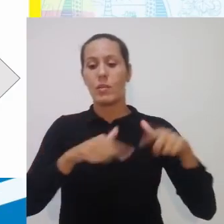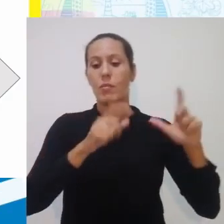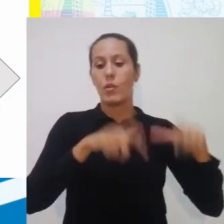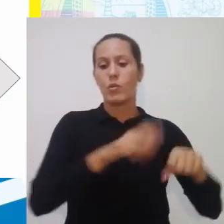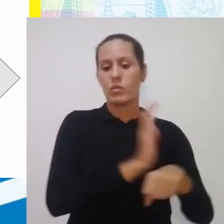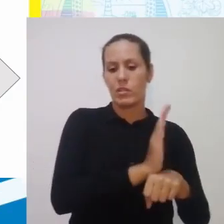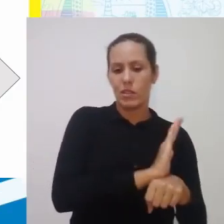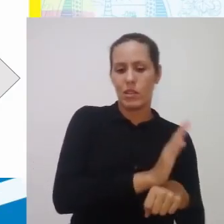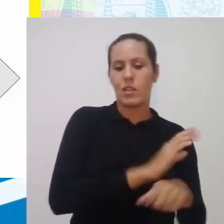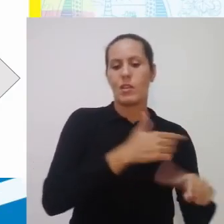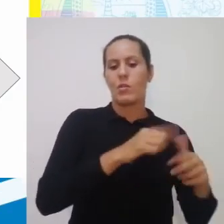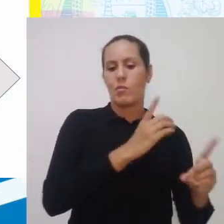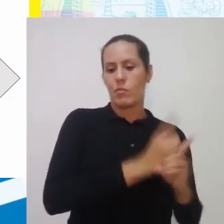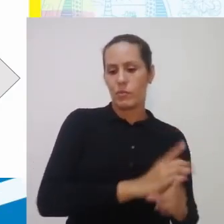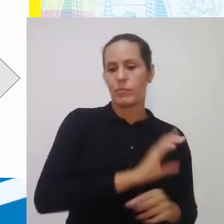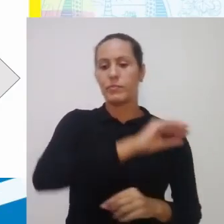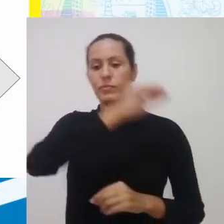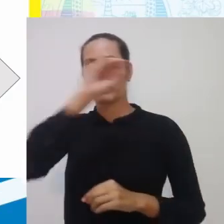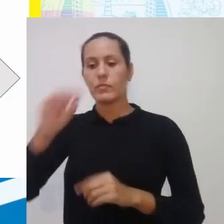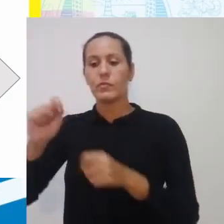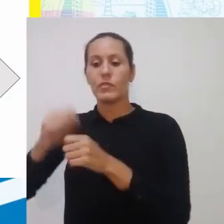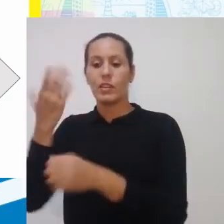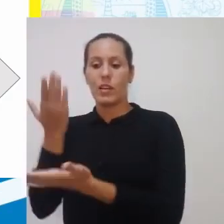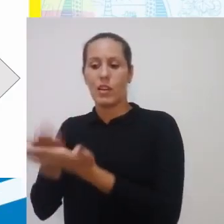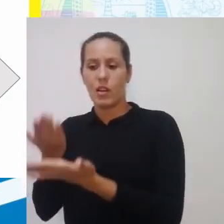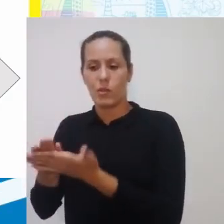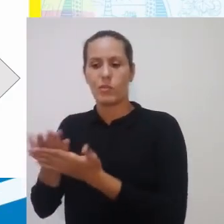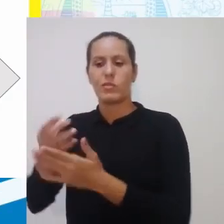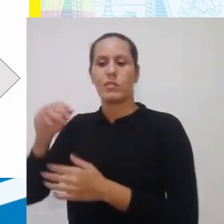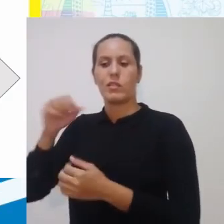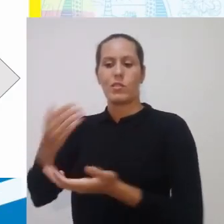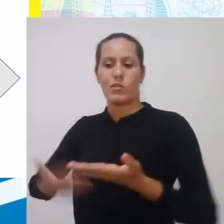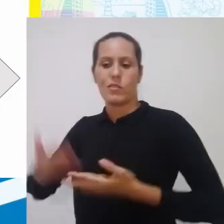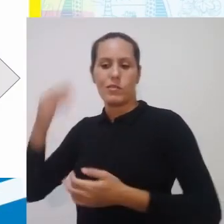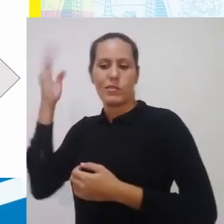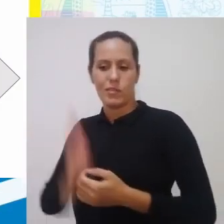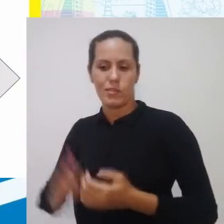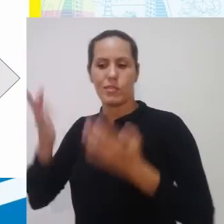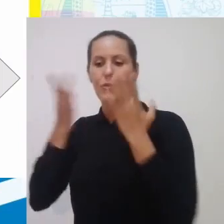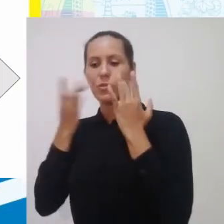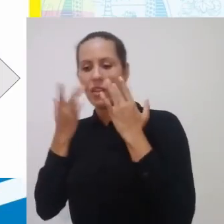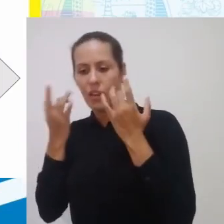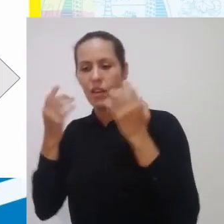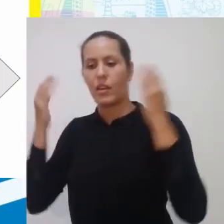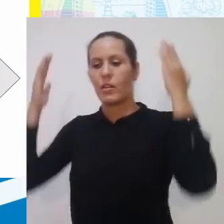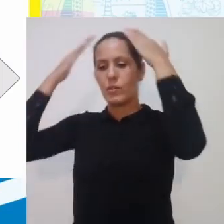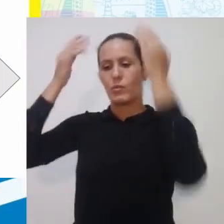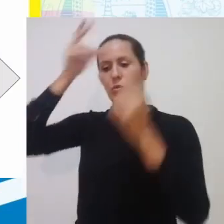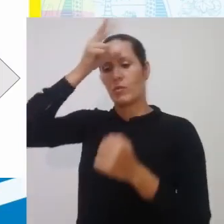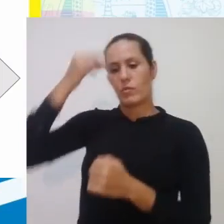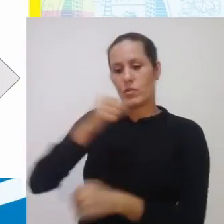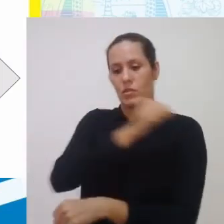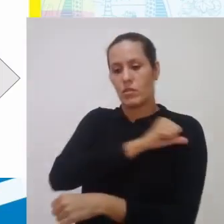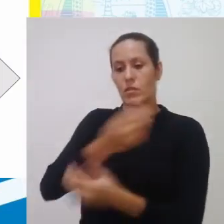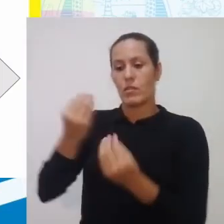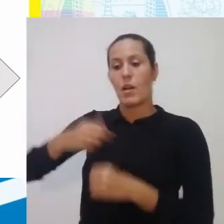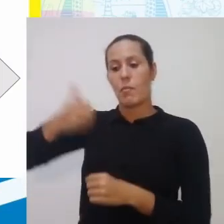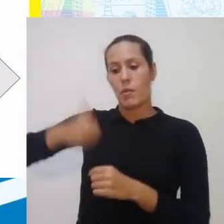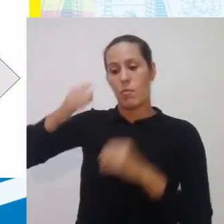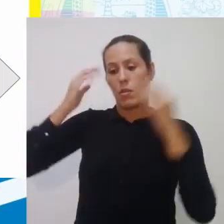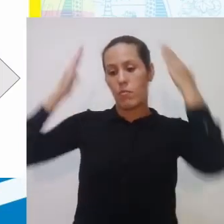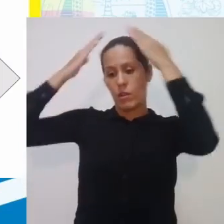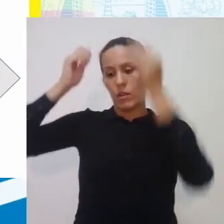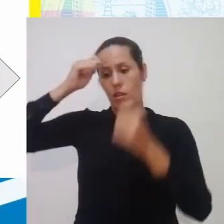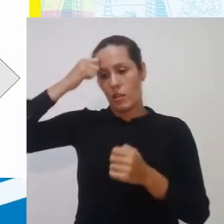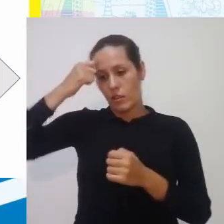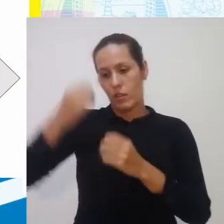no Serviço Nacional de Teatro e no Balé Municipal do Rio de Janeiro. E a última informação, primeira bailarina negra admitida pelo